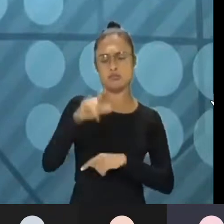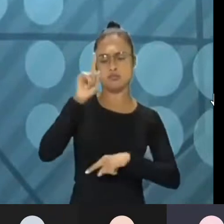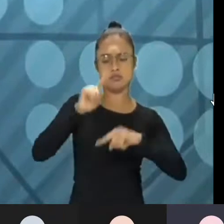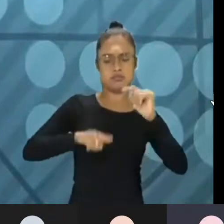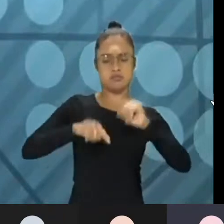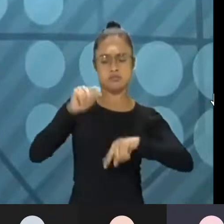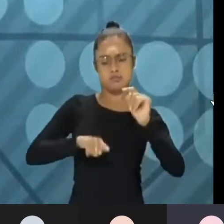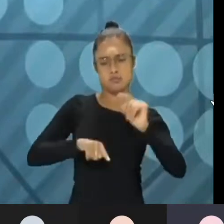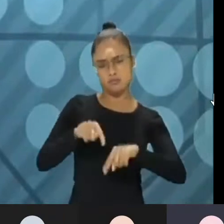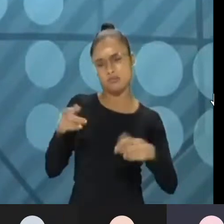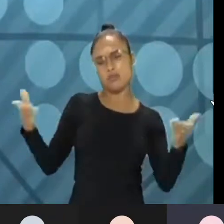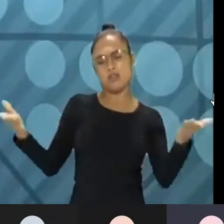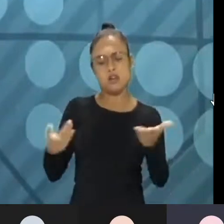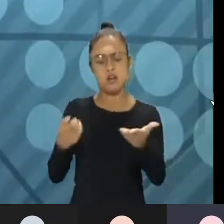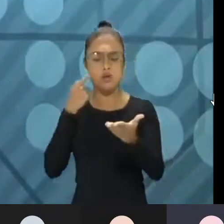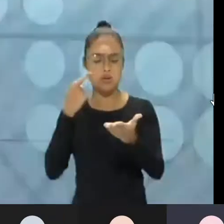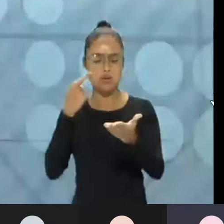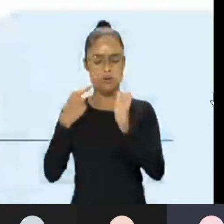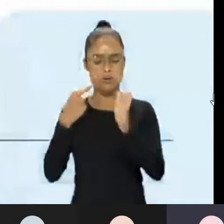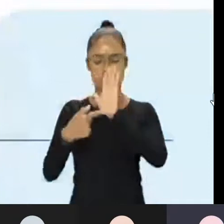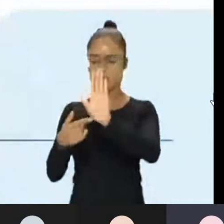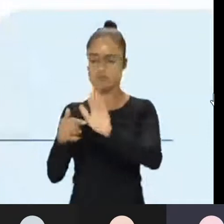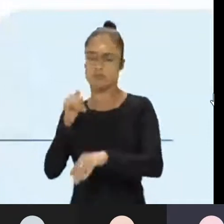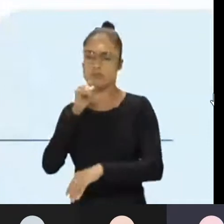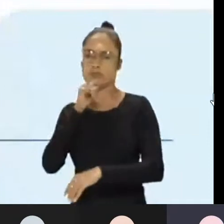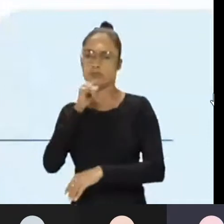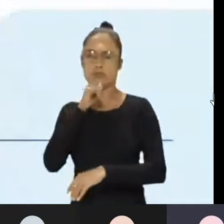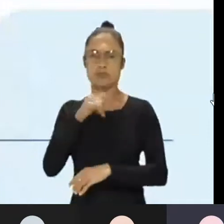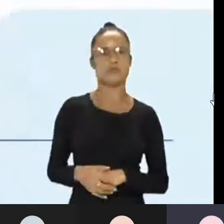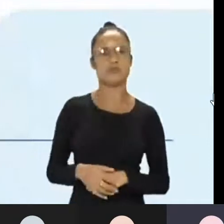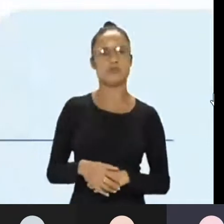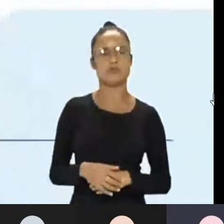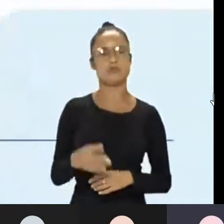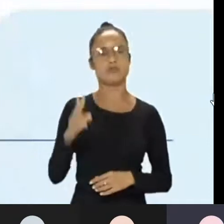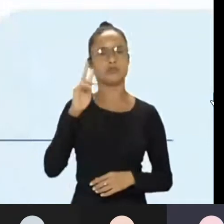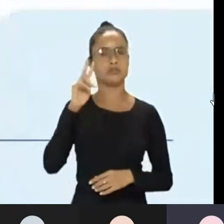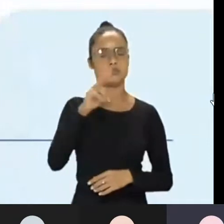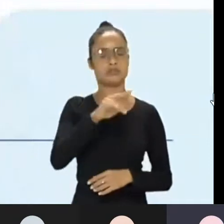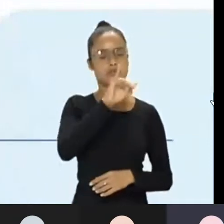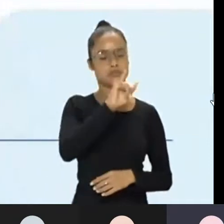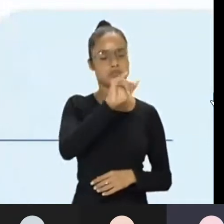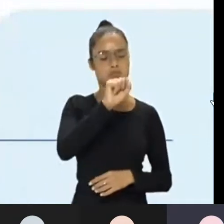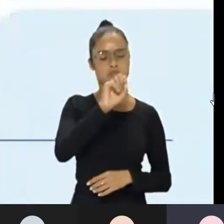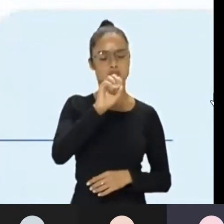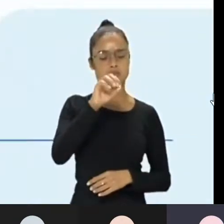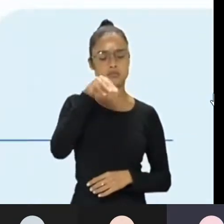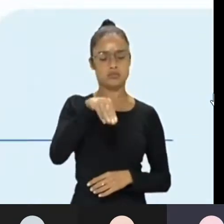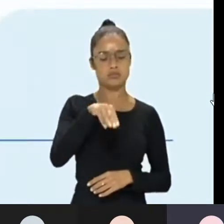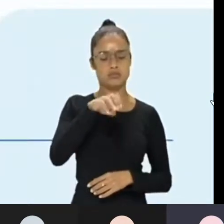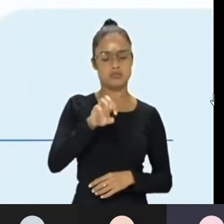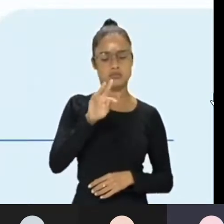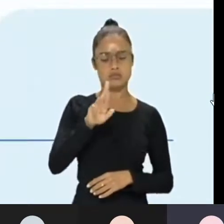para ilustrar, eu trago um exemplo no slide a seguir. Temos aqui algumas isometrias aplicadas a objetos